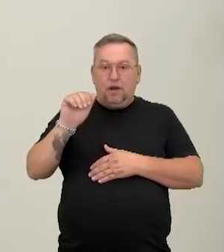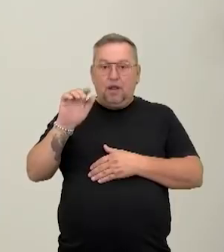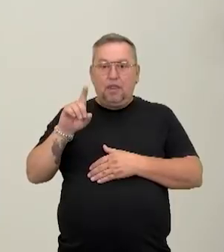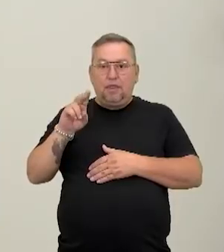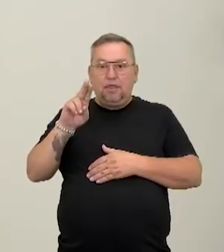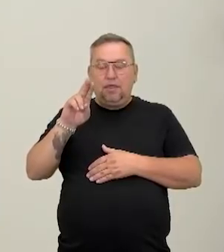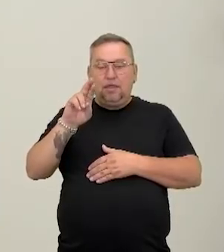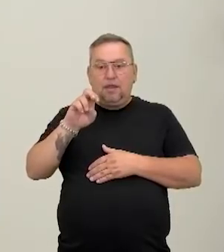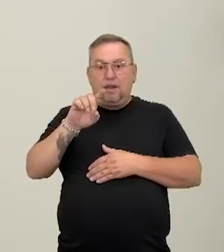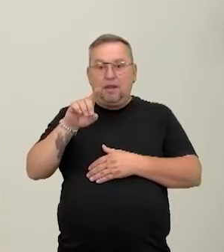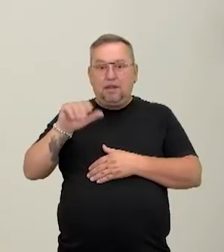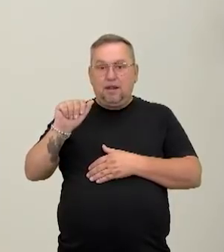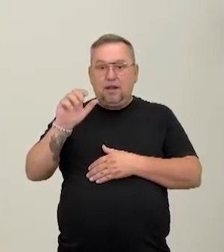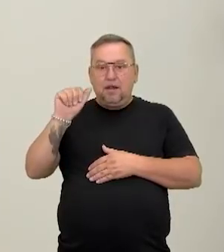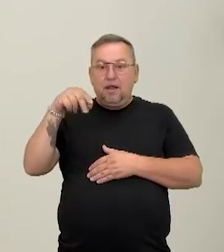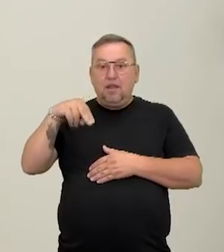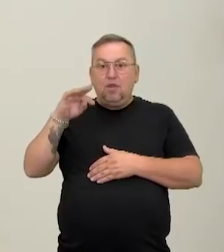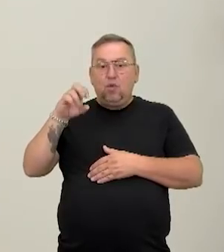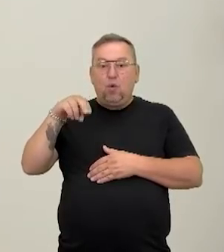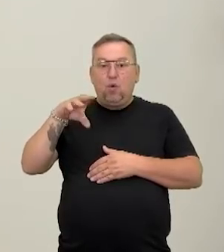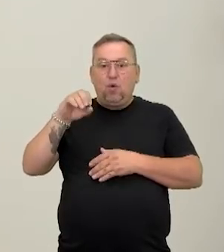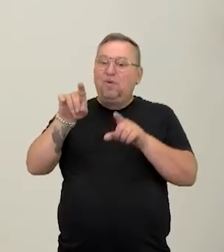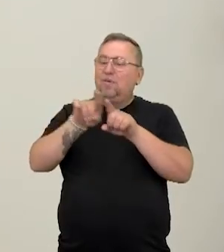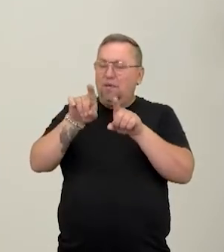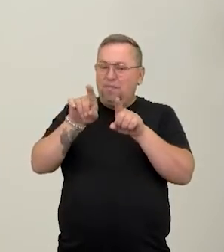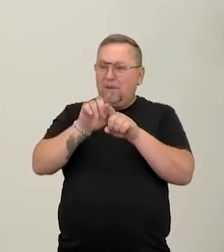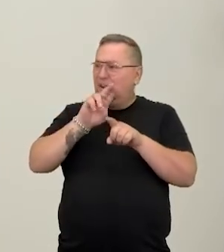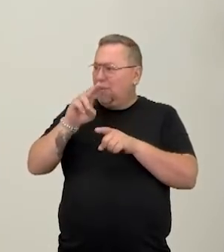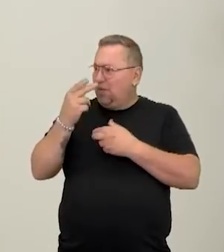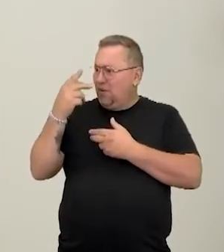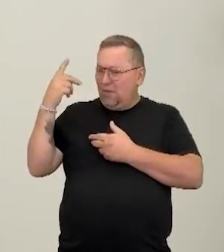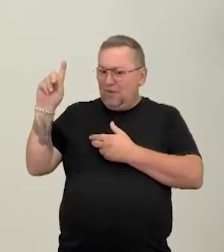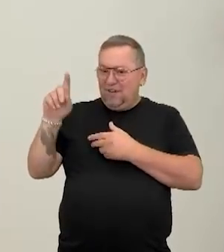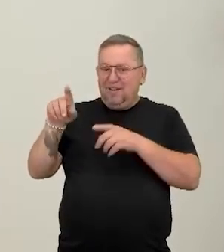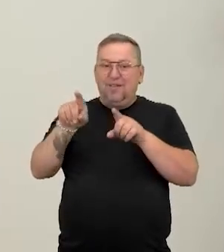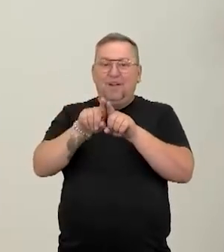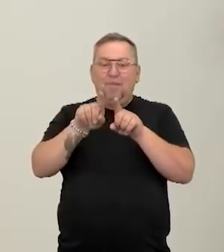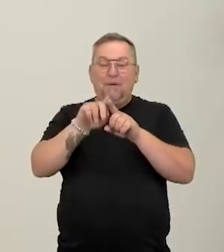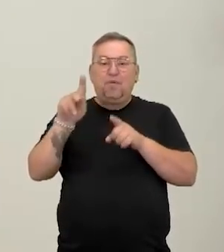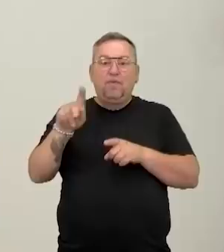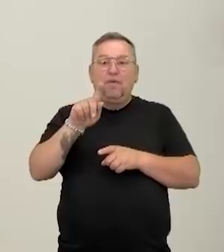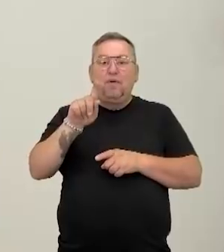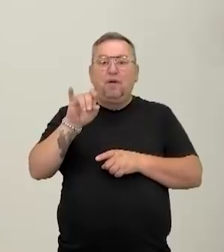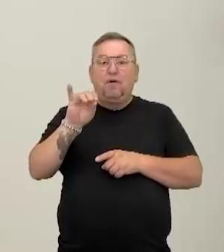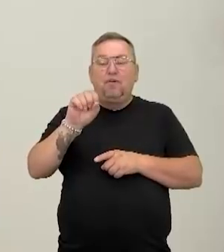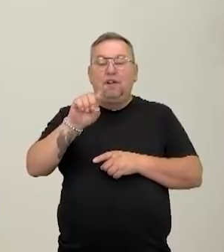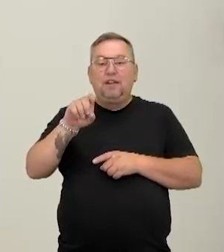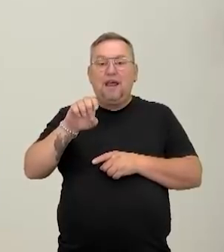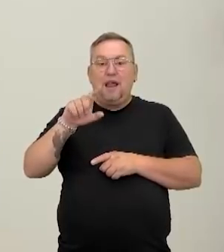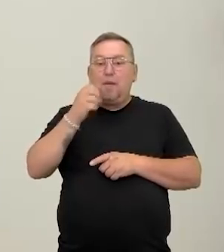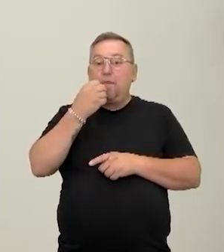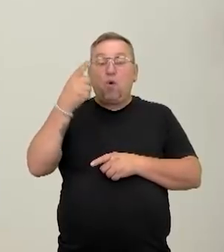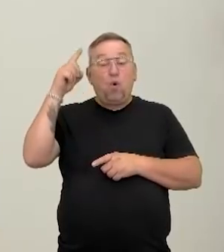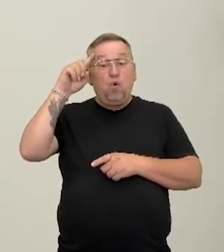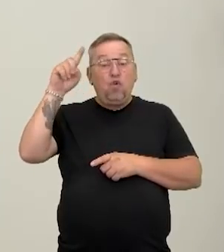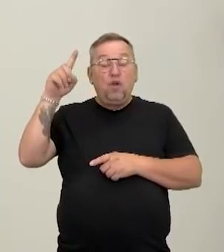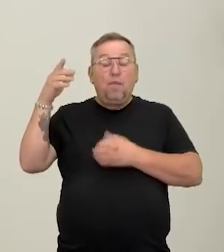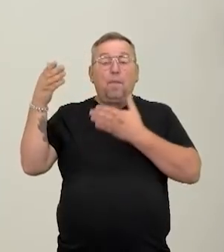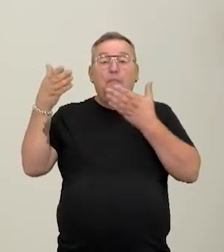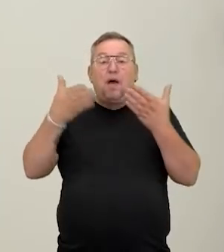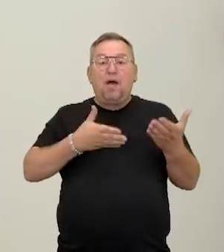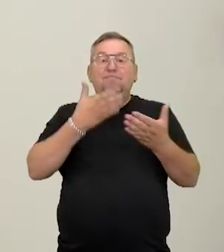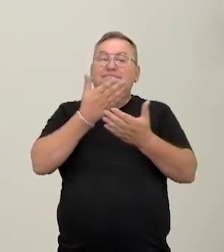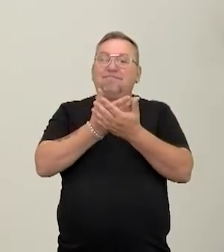Andressa, professor Antônio aqui, seu xará, dando um bom dia aqui, ó, professora Gisele. Então, bom dia a todos, sejam bem-vindos para mais essa